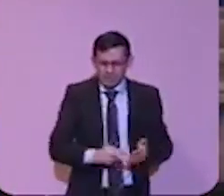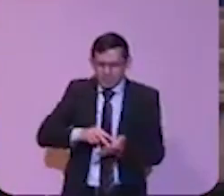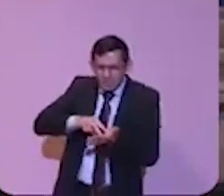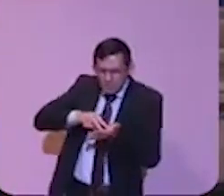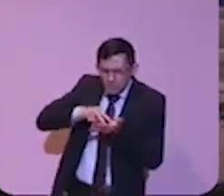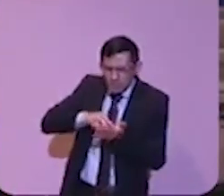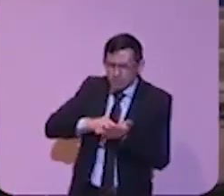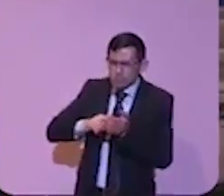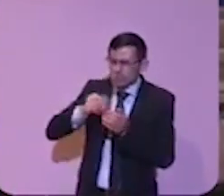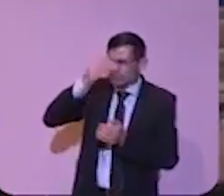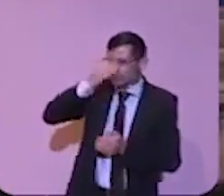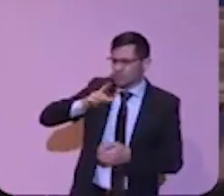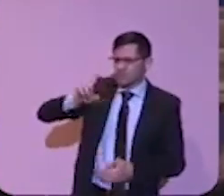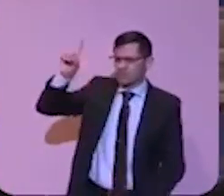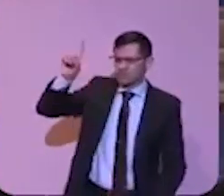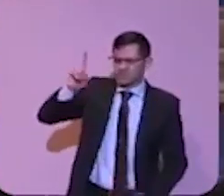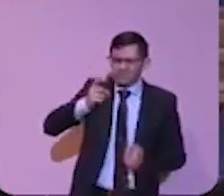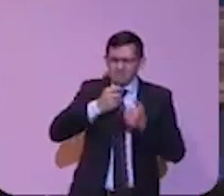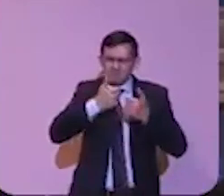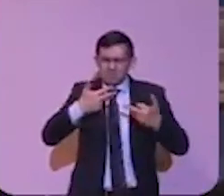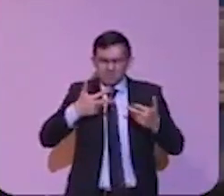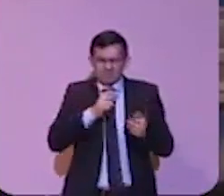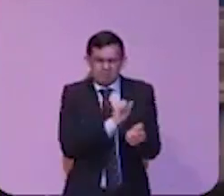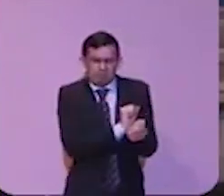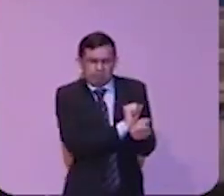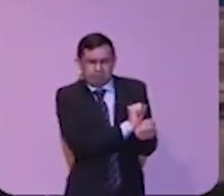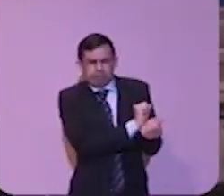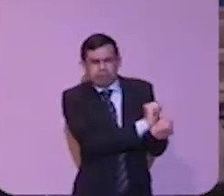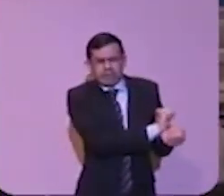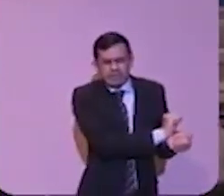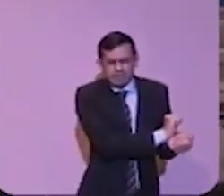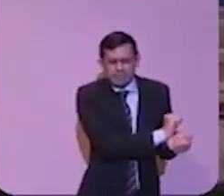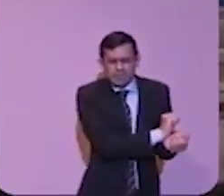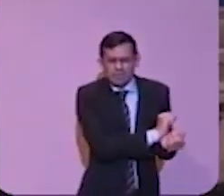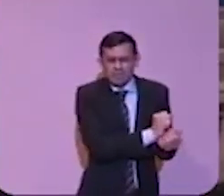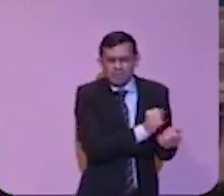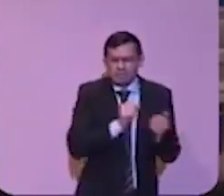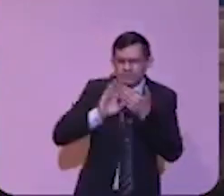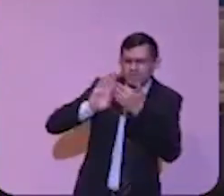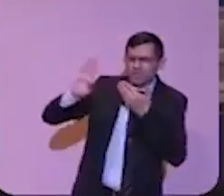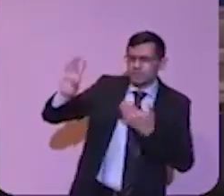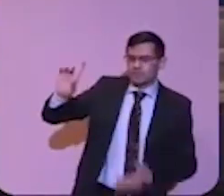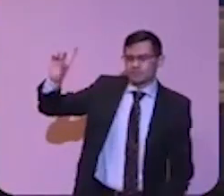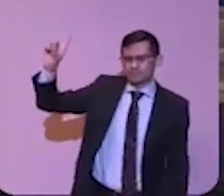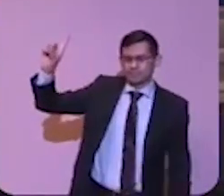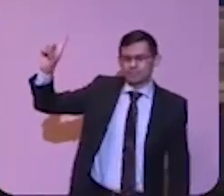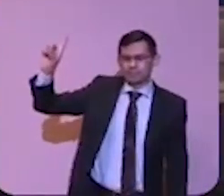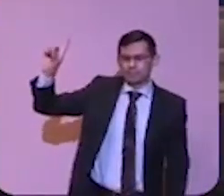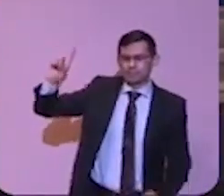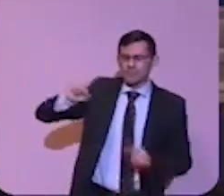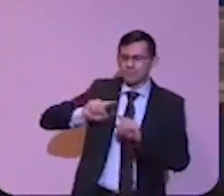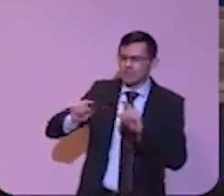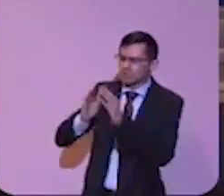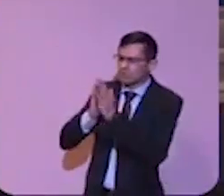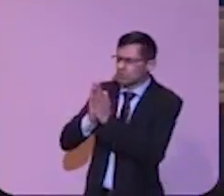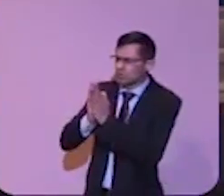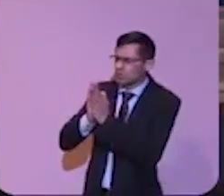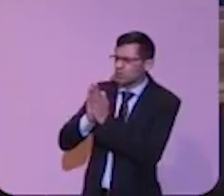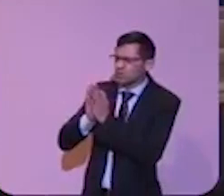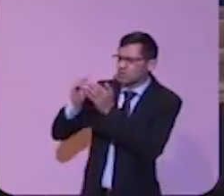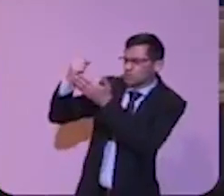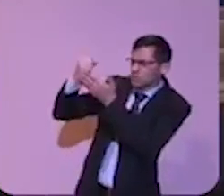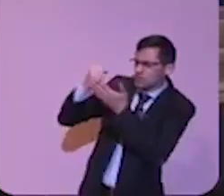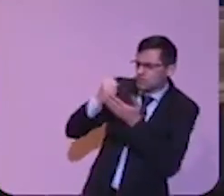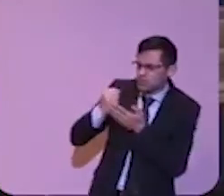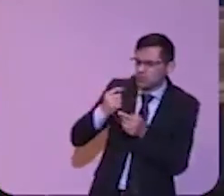contra aquilo que nos amarra, que nos aprisiona, que nos distancia de Deus, e nos aproximar